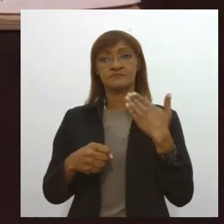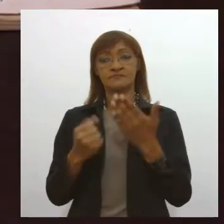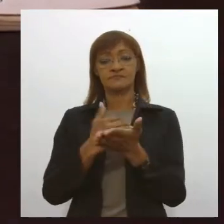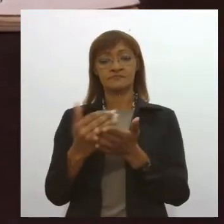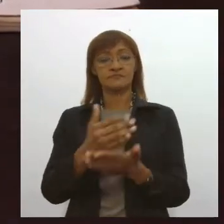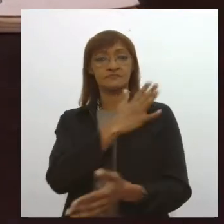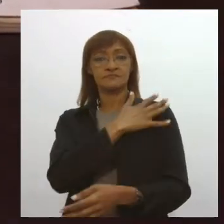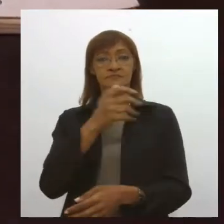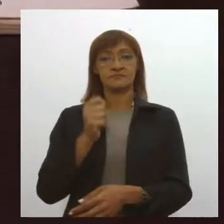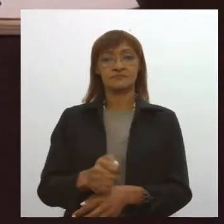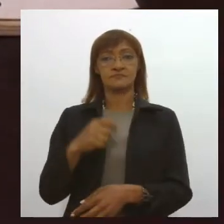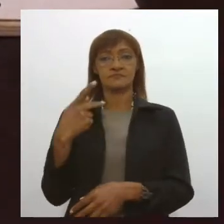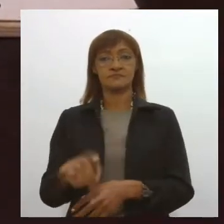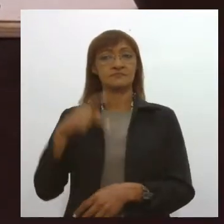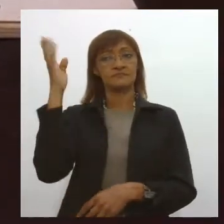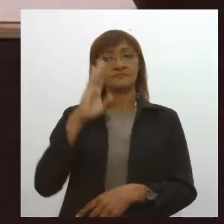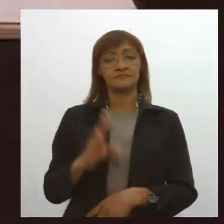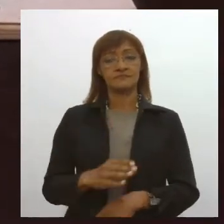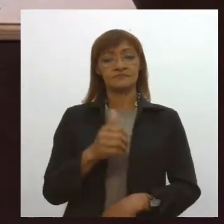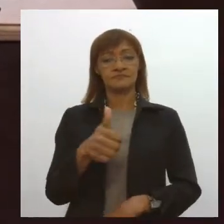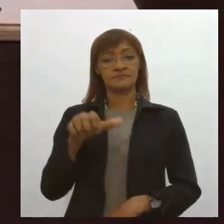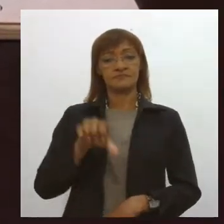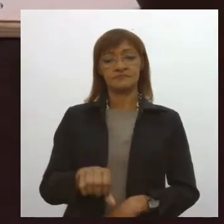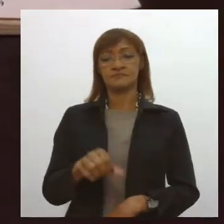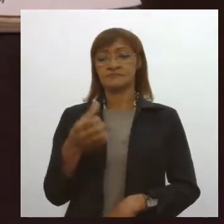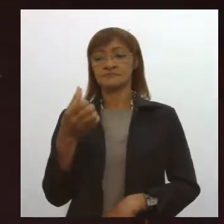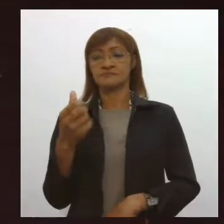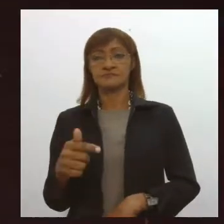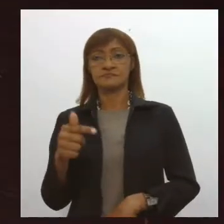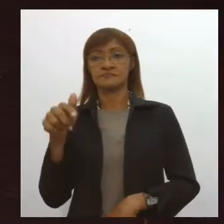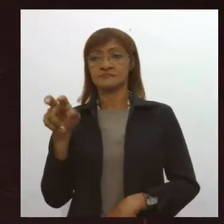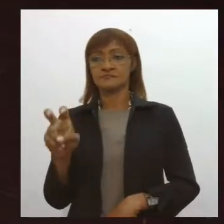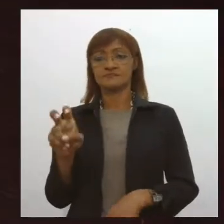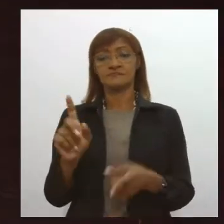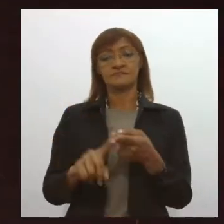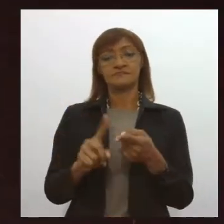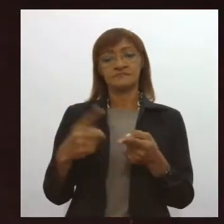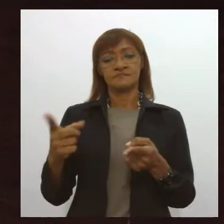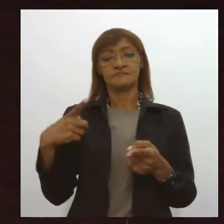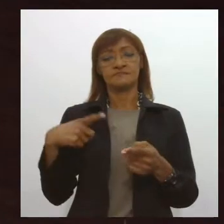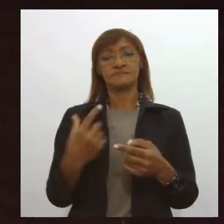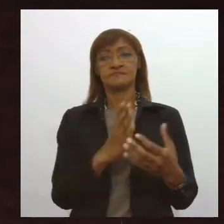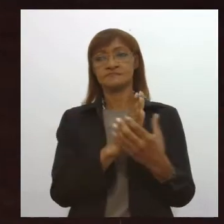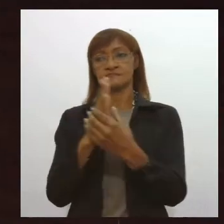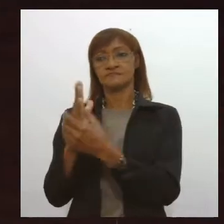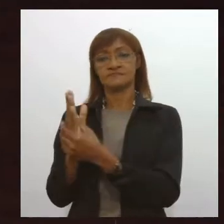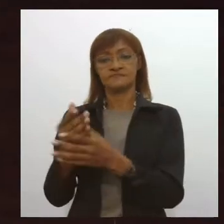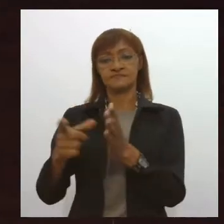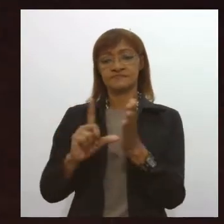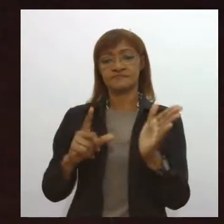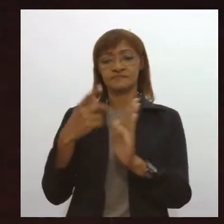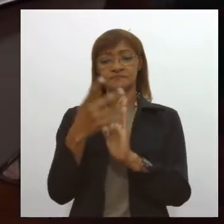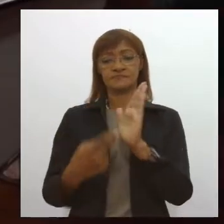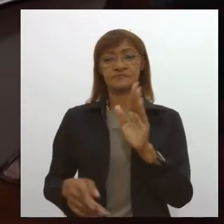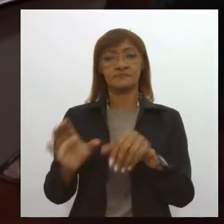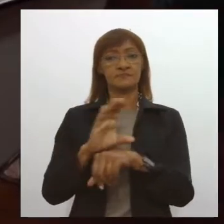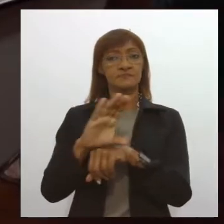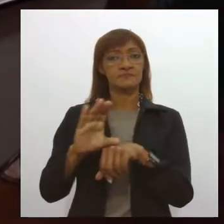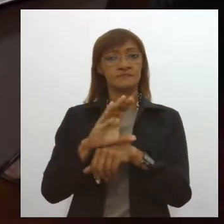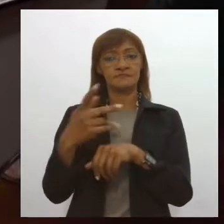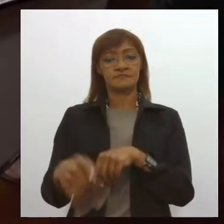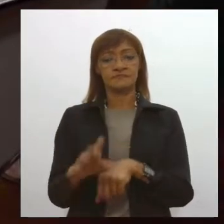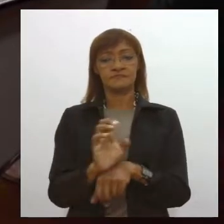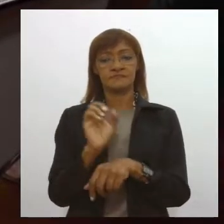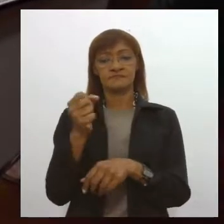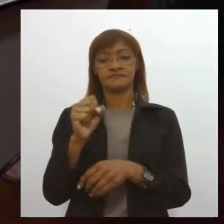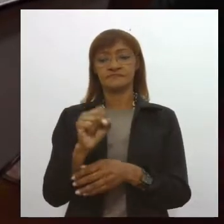no Brasil, e de 1975. Também consta no acervo anteprojeto da Constituição do Estado de